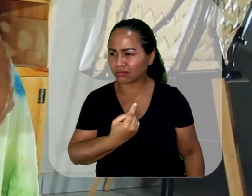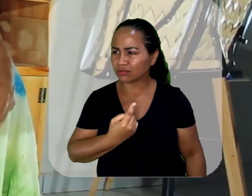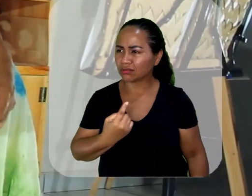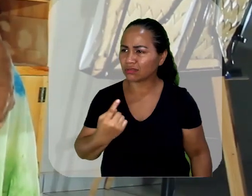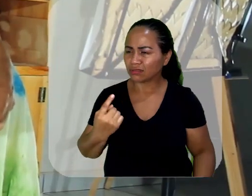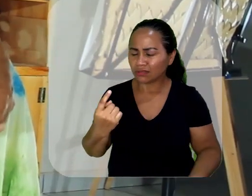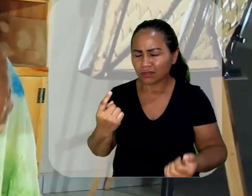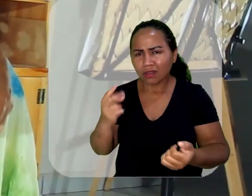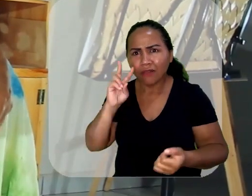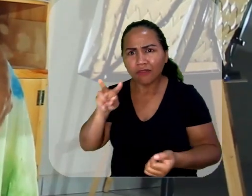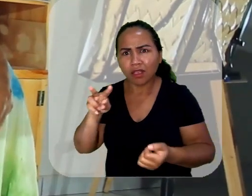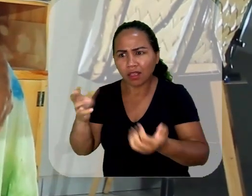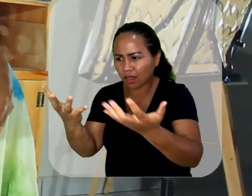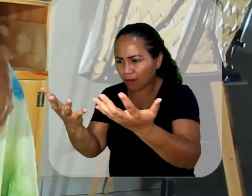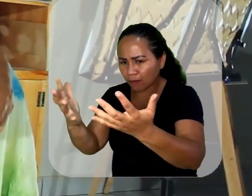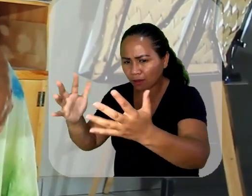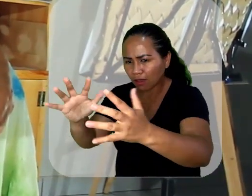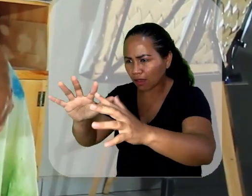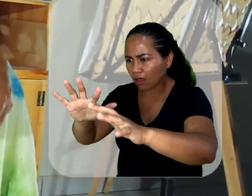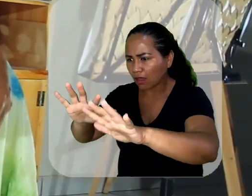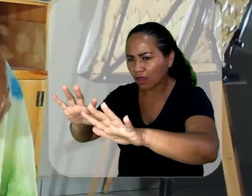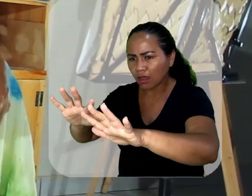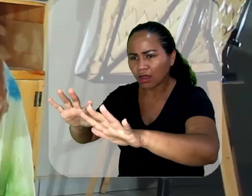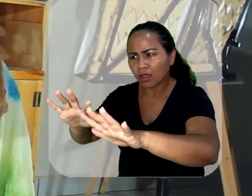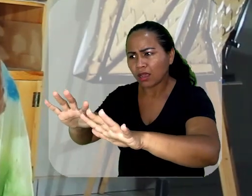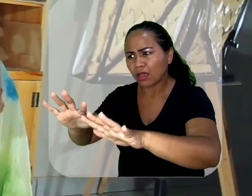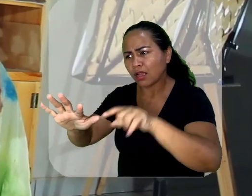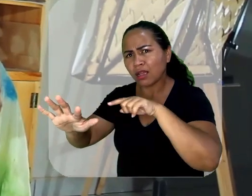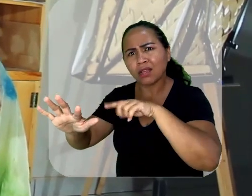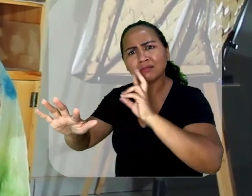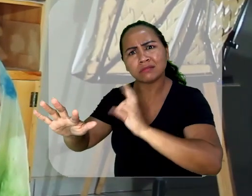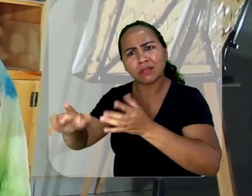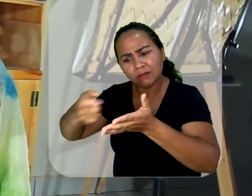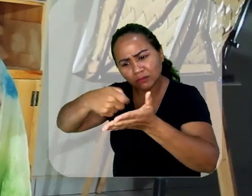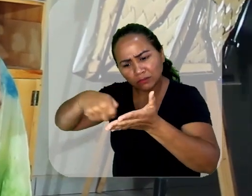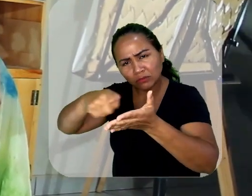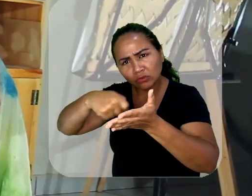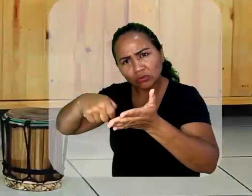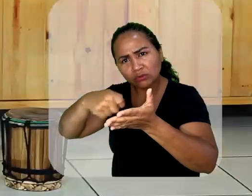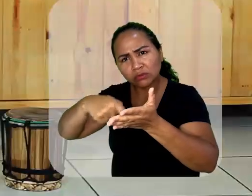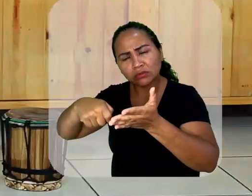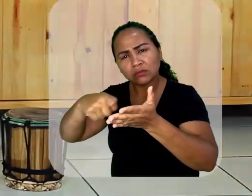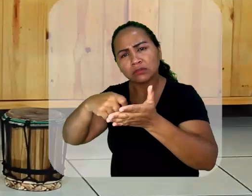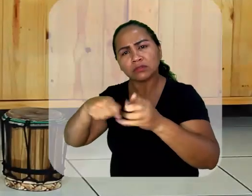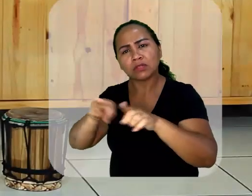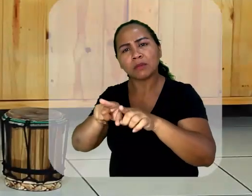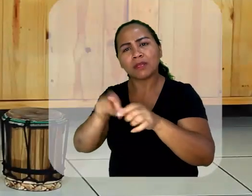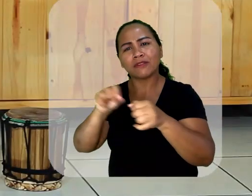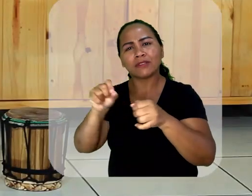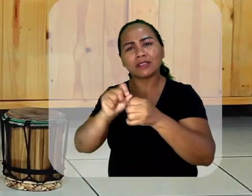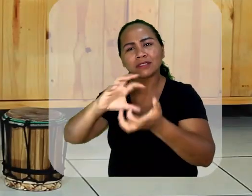Olhava nas suas mãos, destinadas a domar palavras, picando revistas em